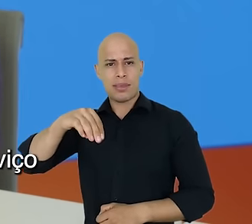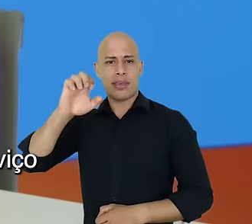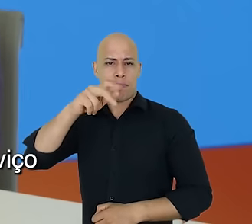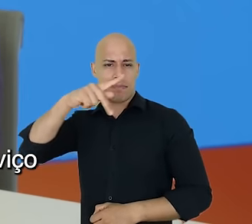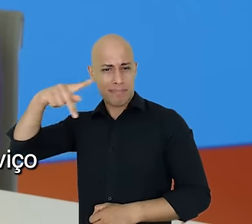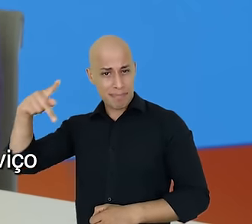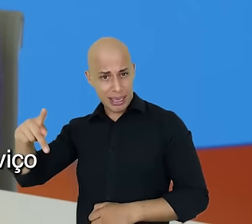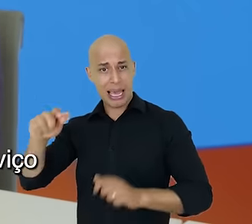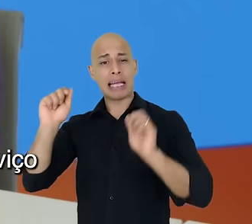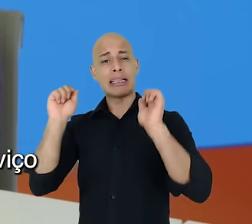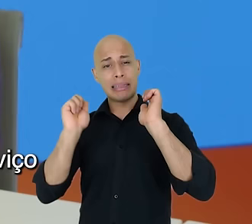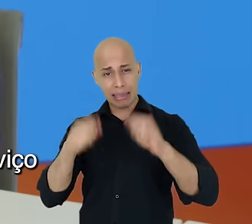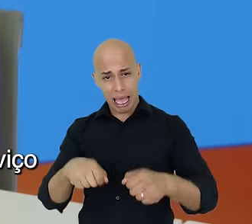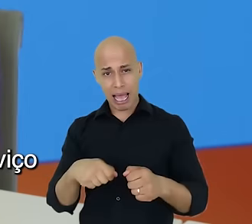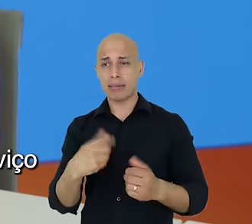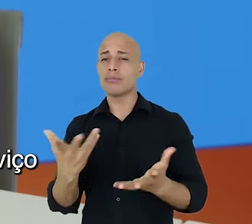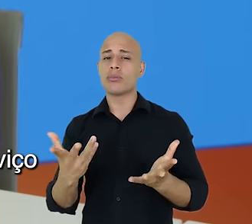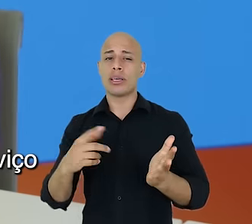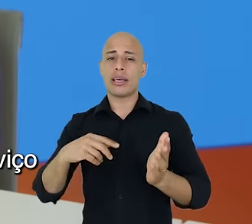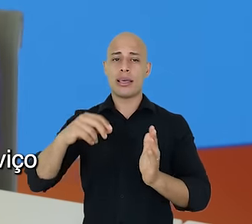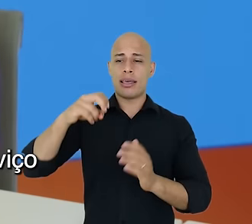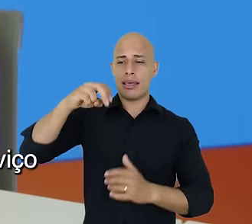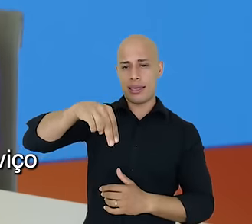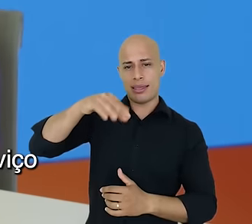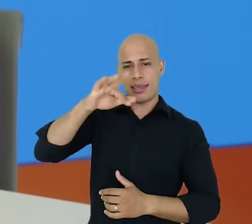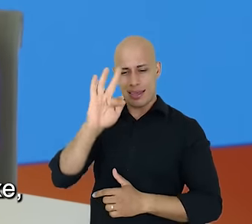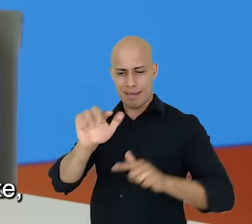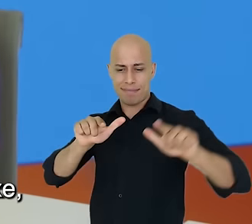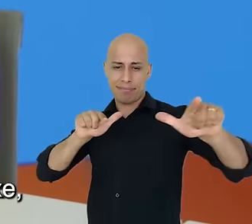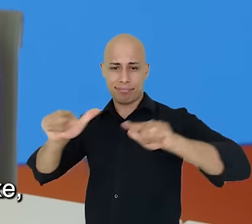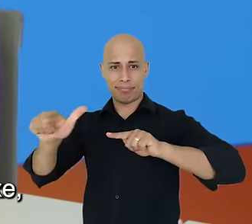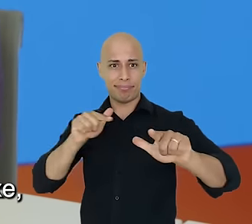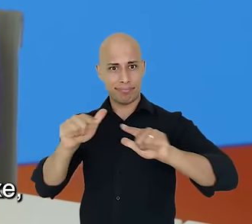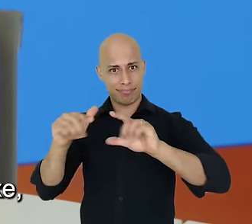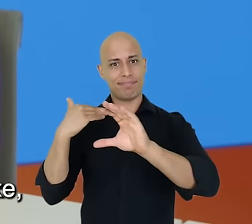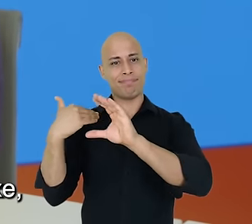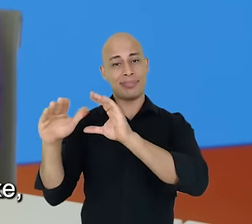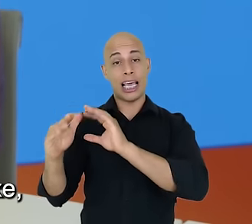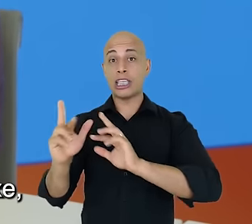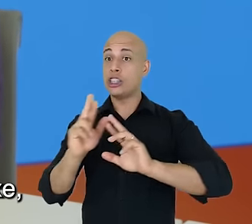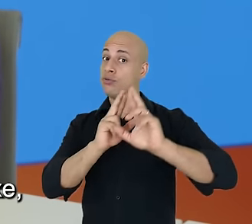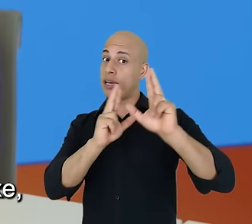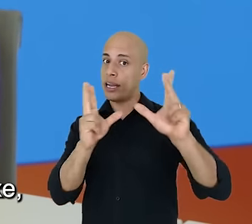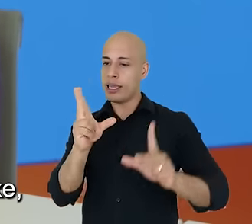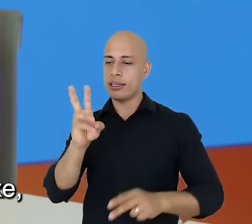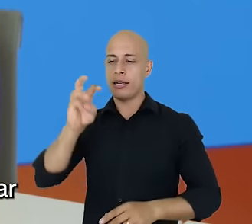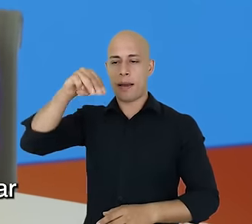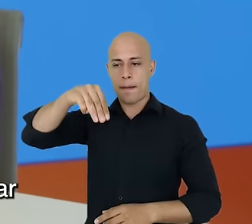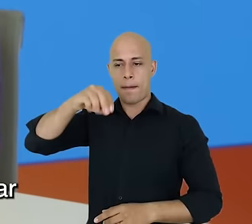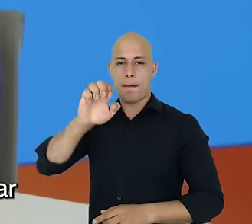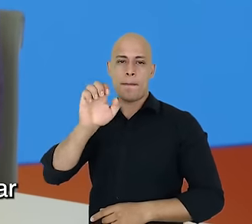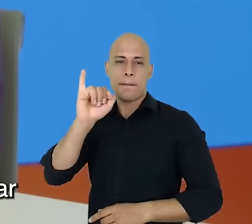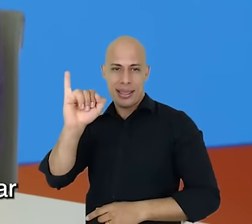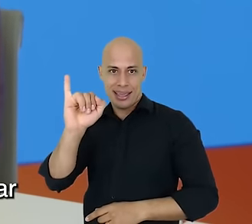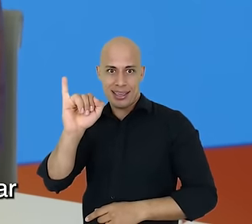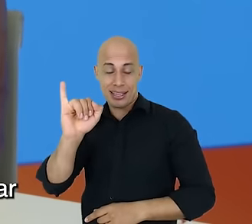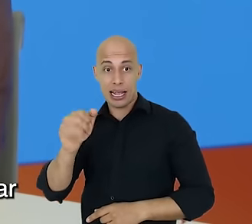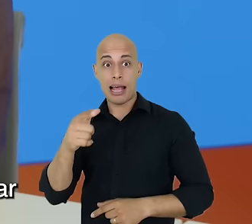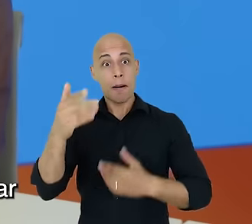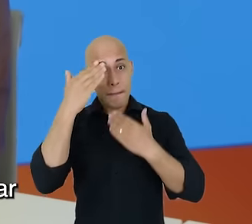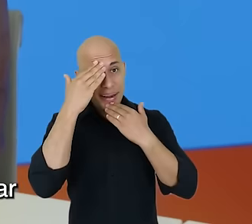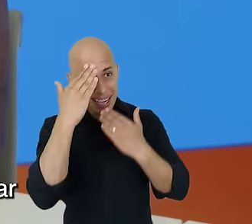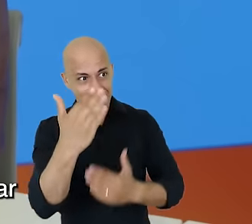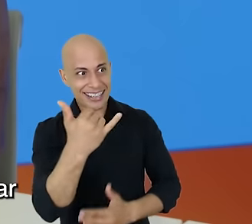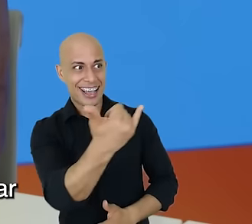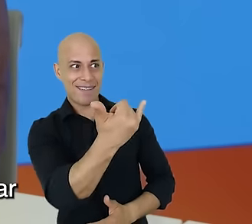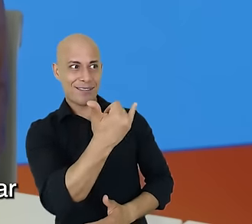uso do emissor de nota fiscal de serviço que a gente disponibiliza tá diferente do me que você bem trouxe já agradeço porque a